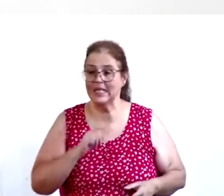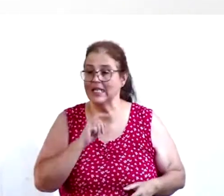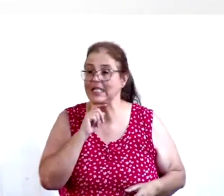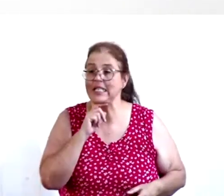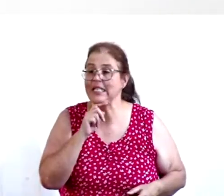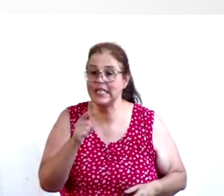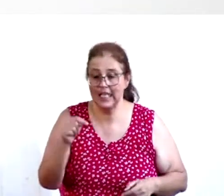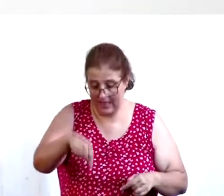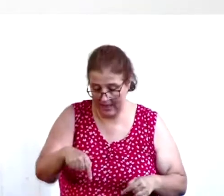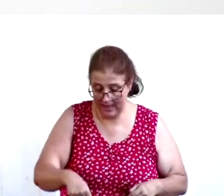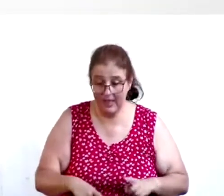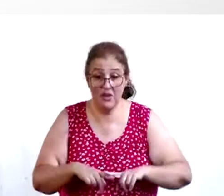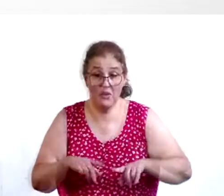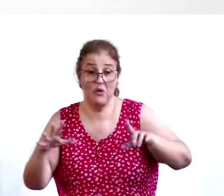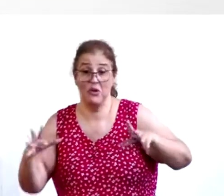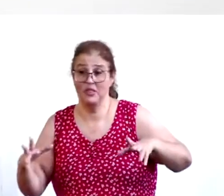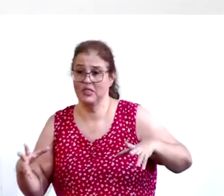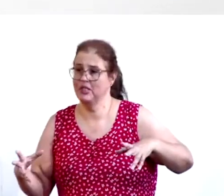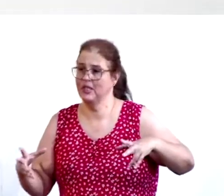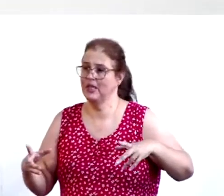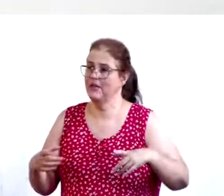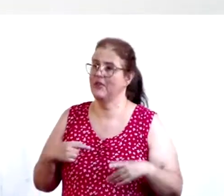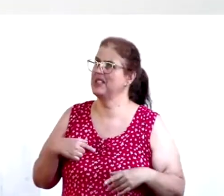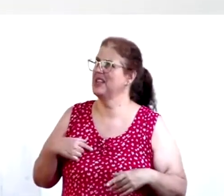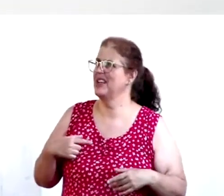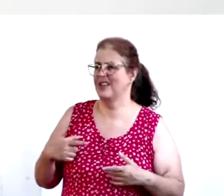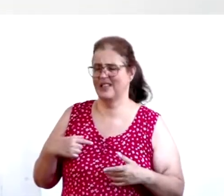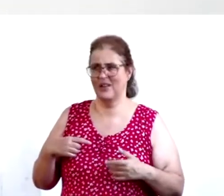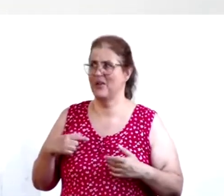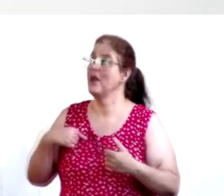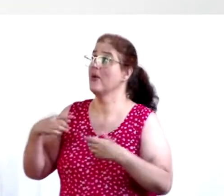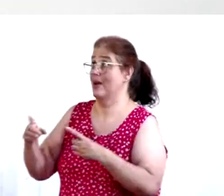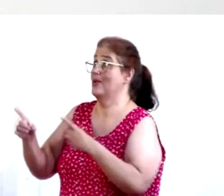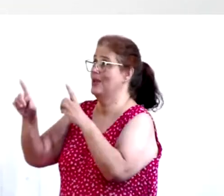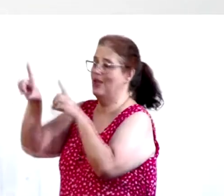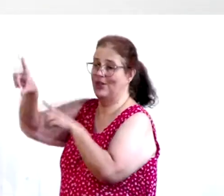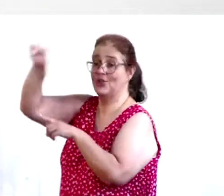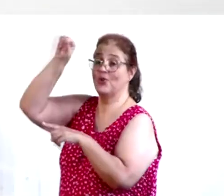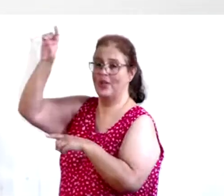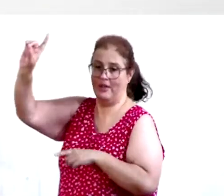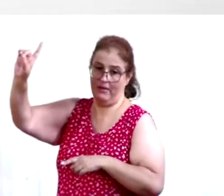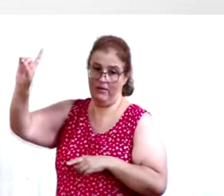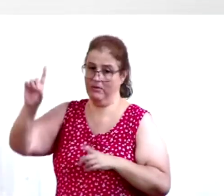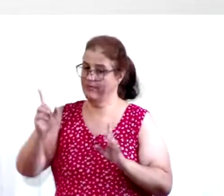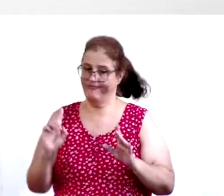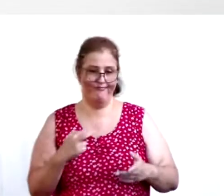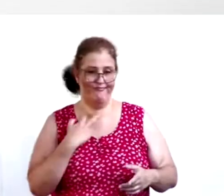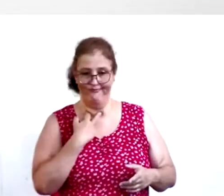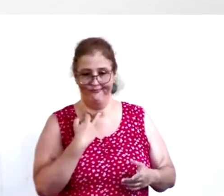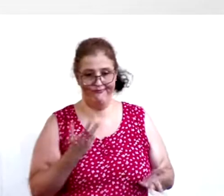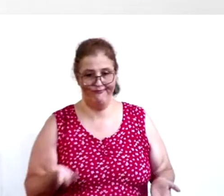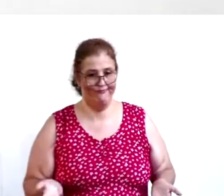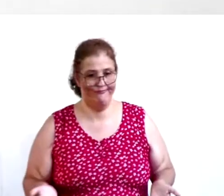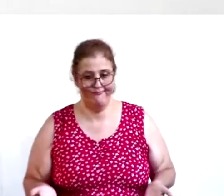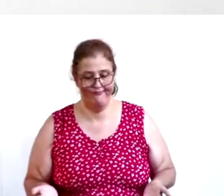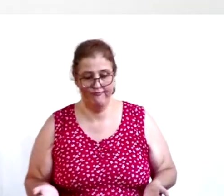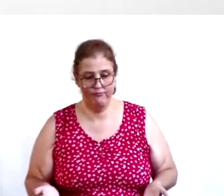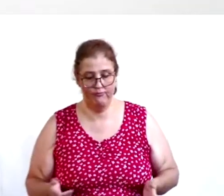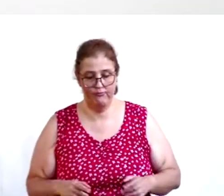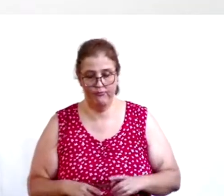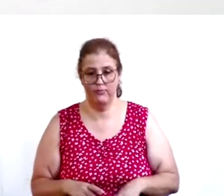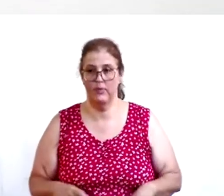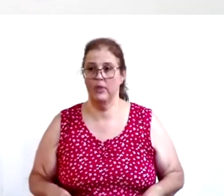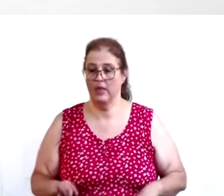Deus. Essa raça eleita que esse texto aqui está falando, é eleita por Deus. Eleita por Deus. É a